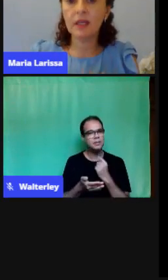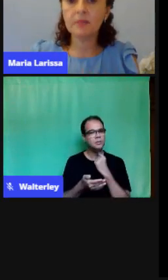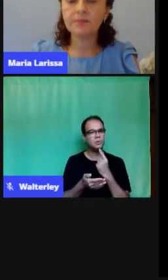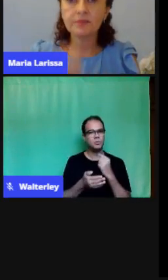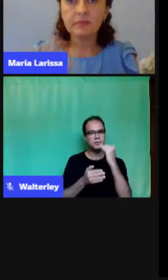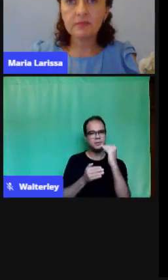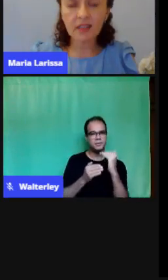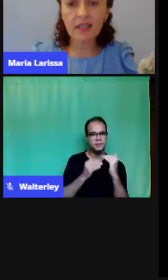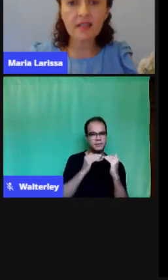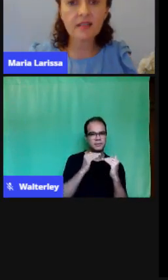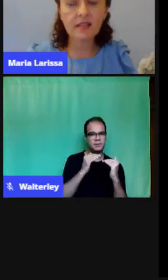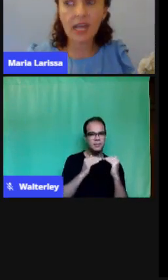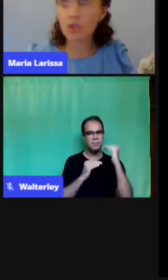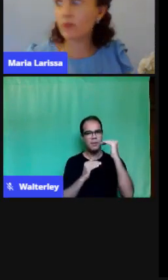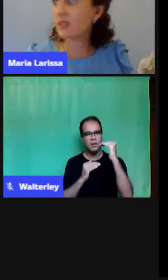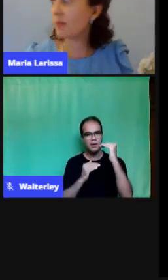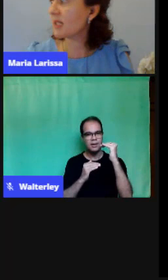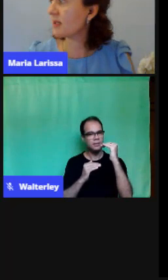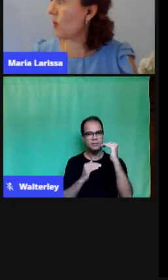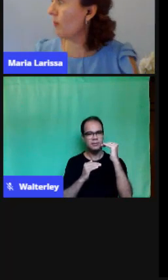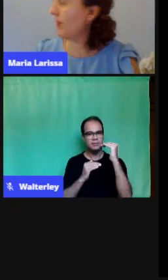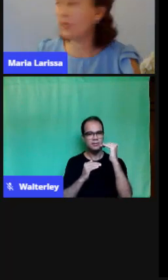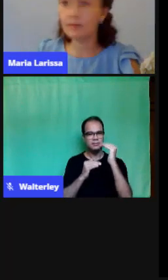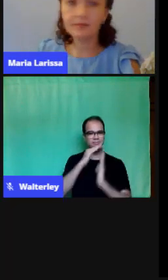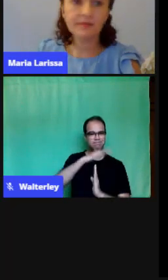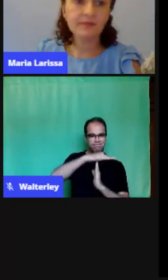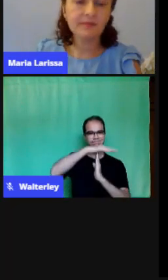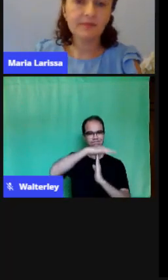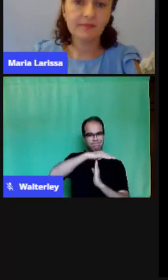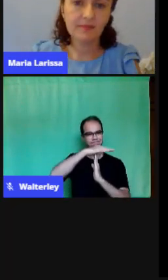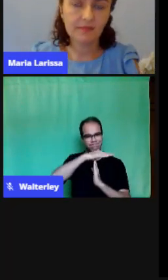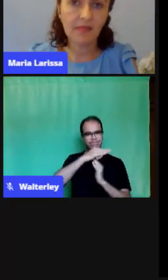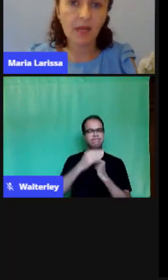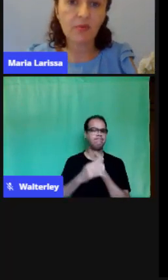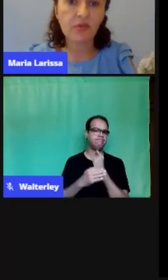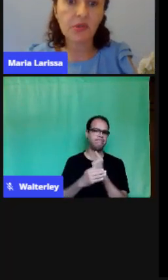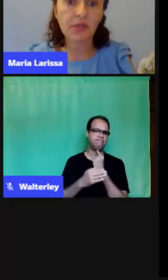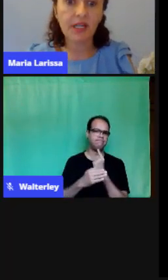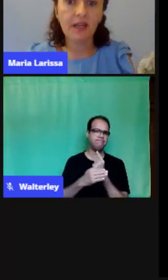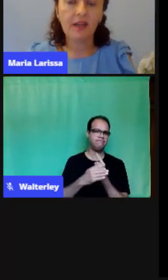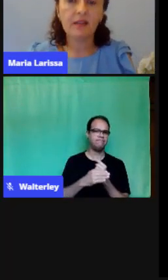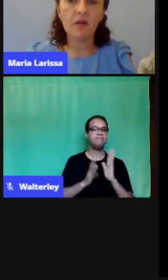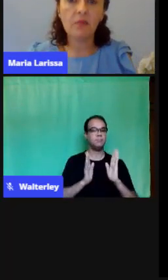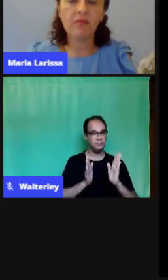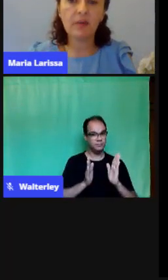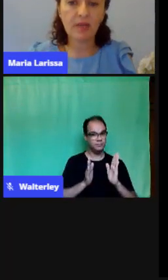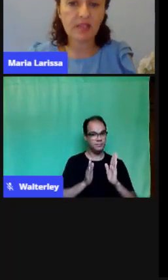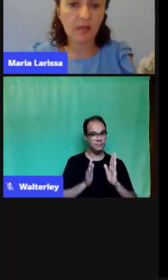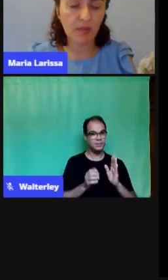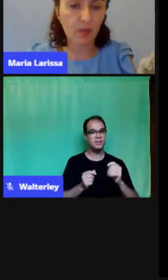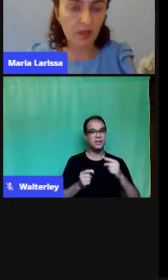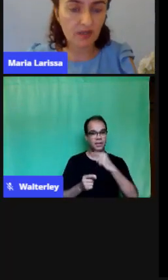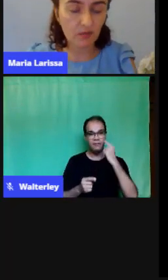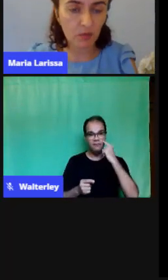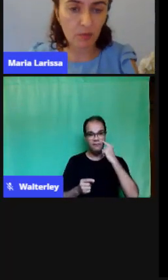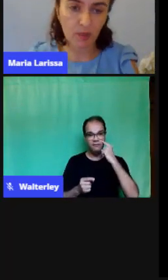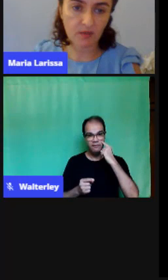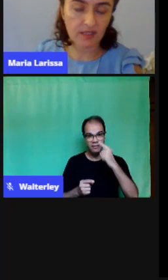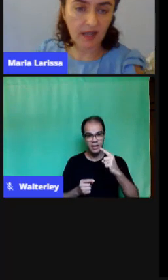vai depender da necessidade que você precisa cumprir. Né, professor? Então, vamos passar